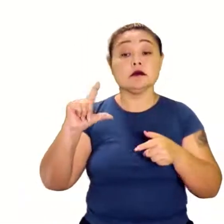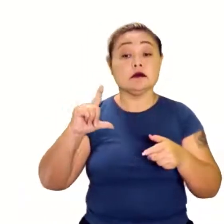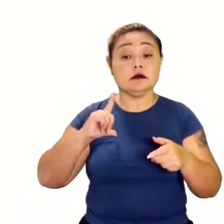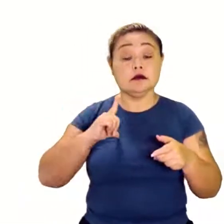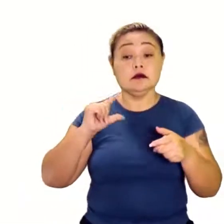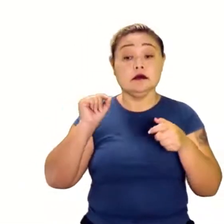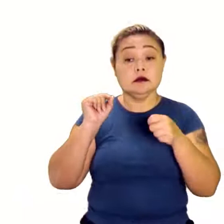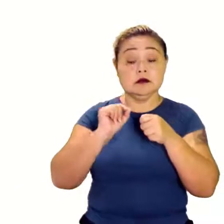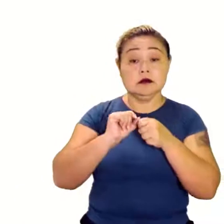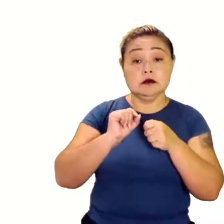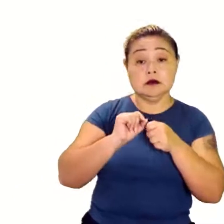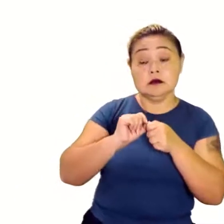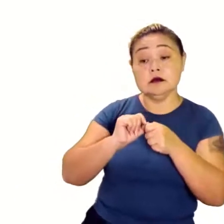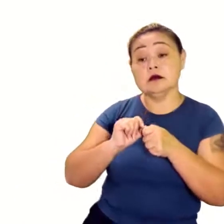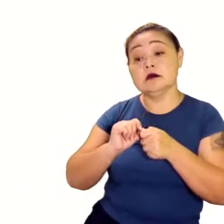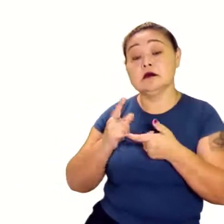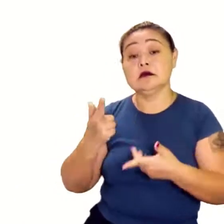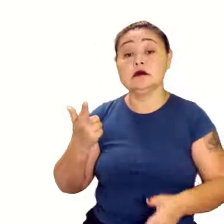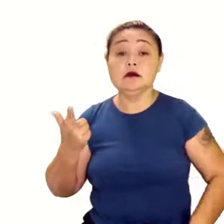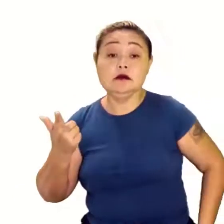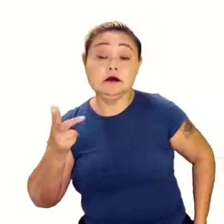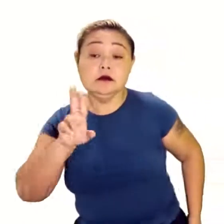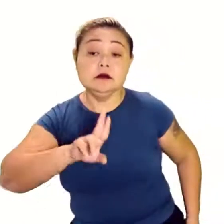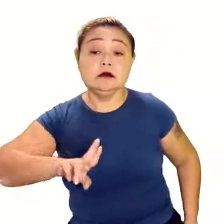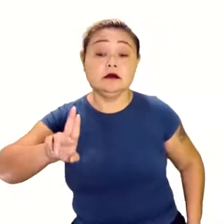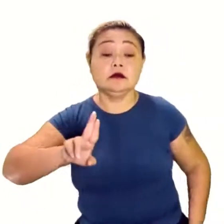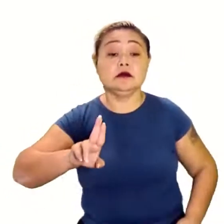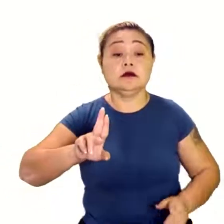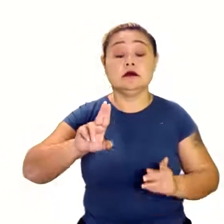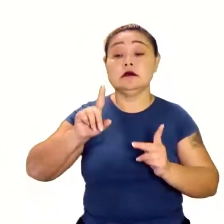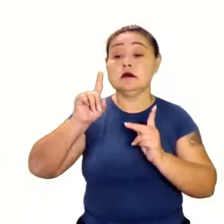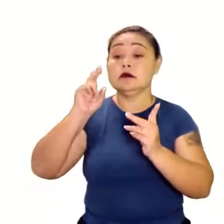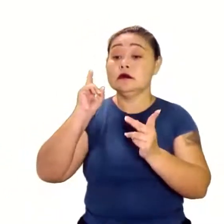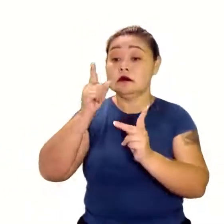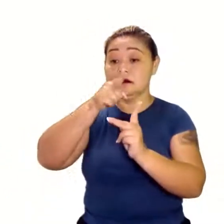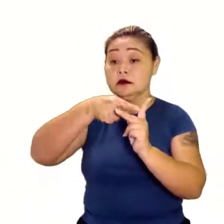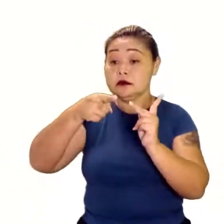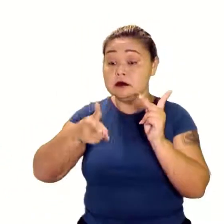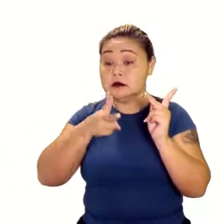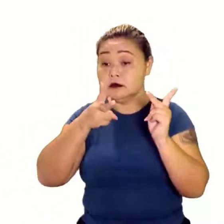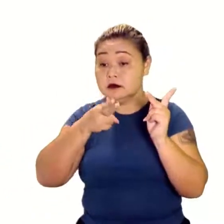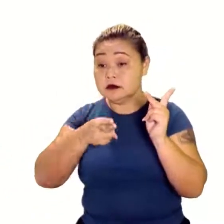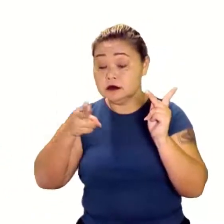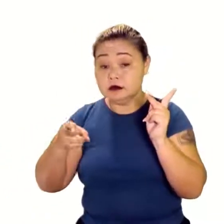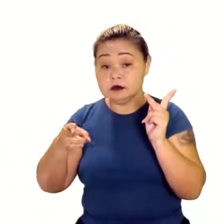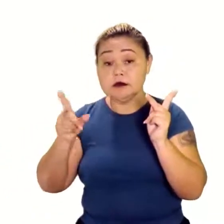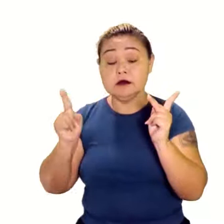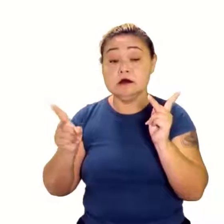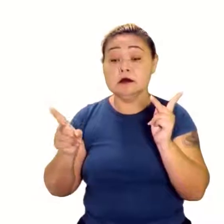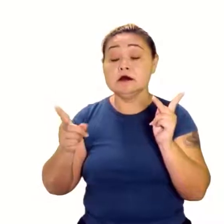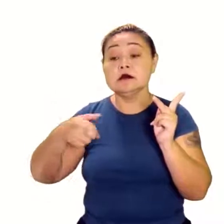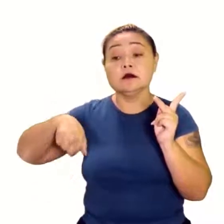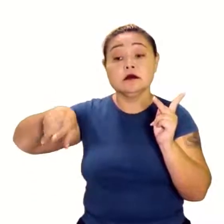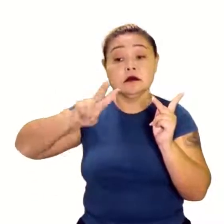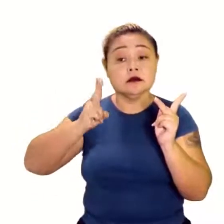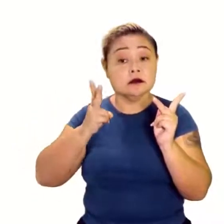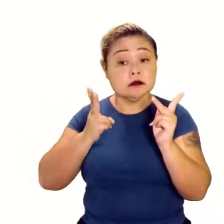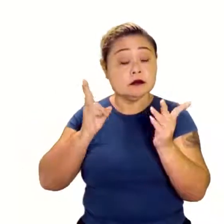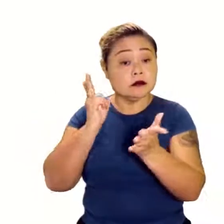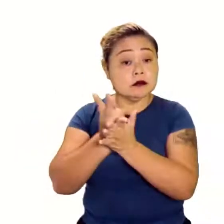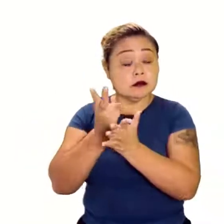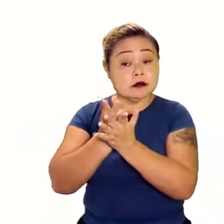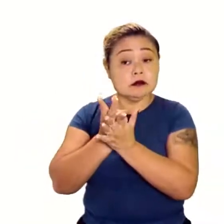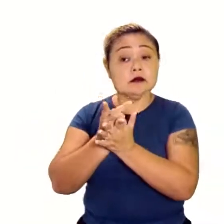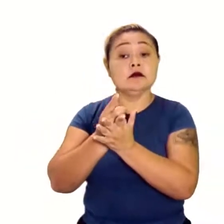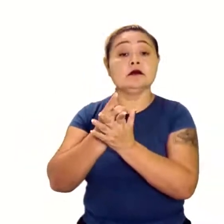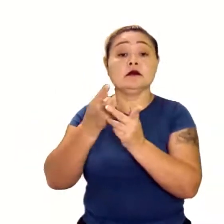fazer? Primeira observação. Os radicais de mesmo índice. Nesse caso, quando eles têm o mesmo índice,